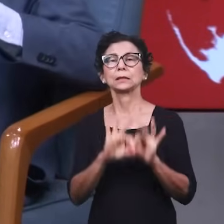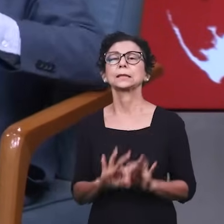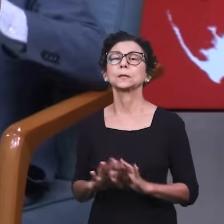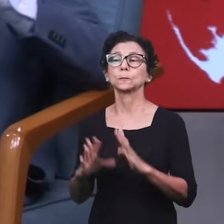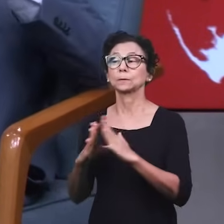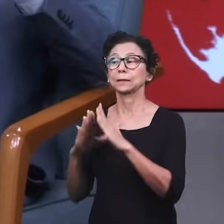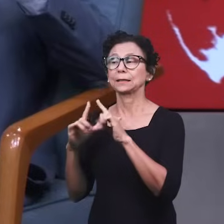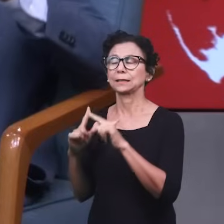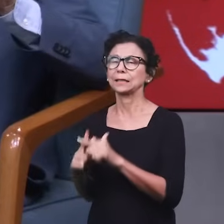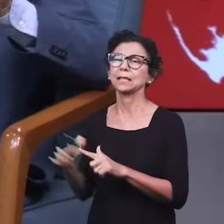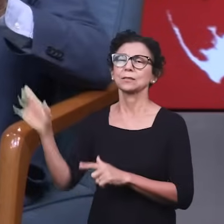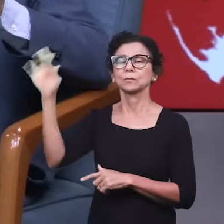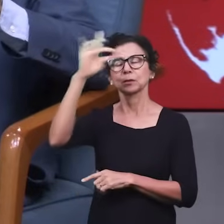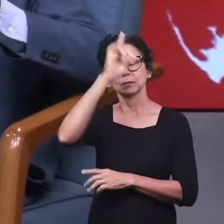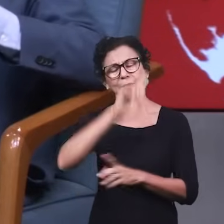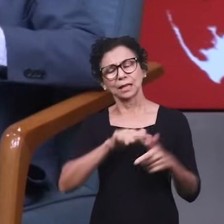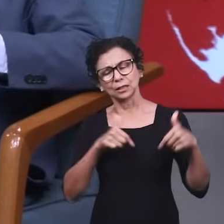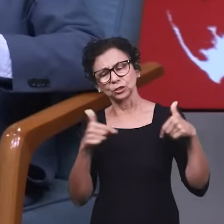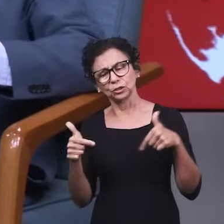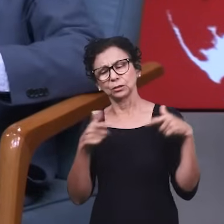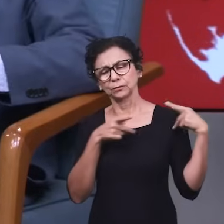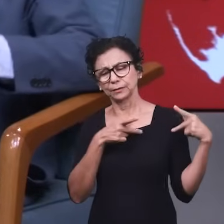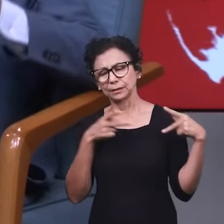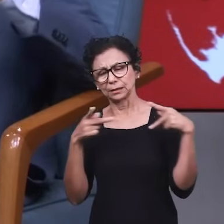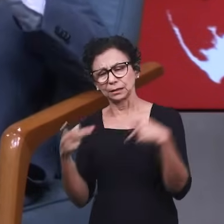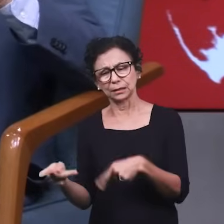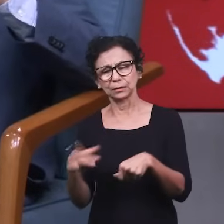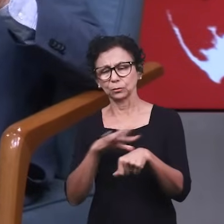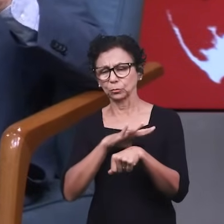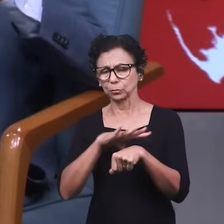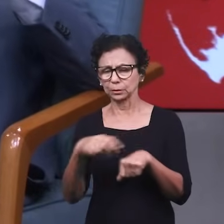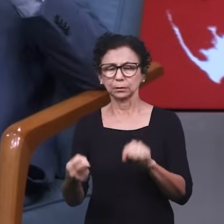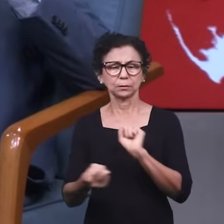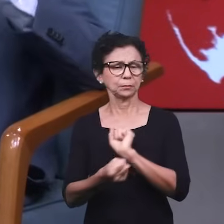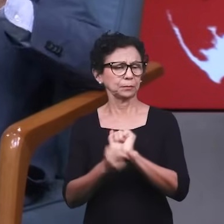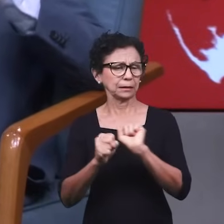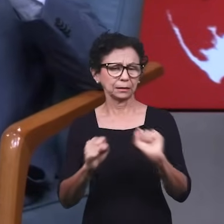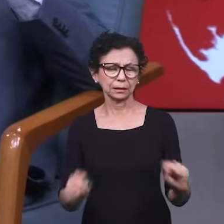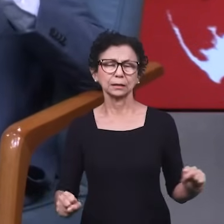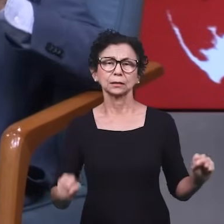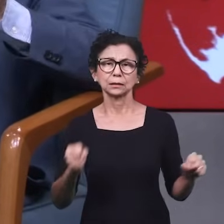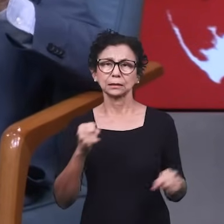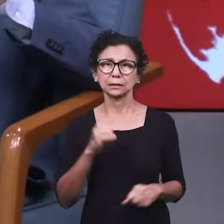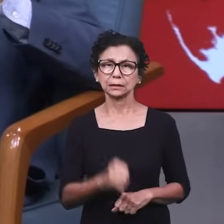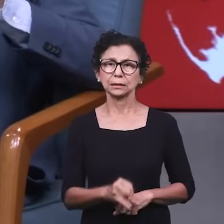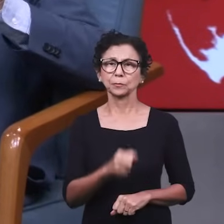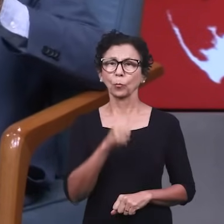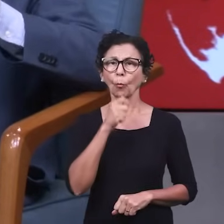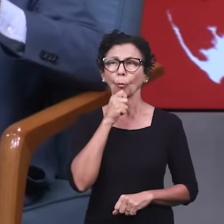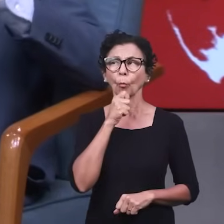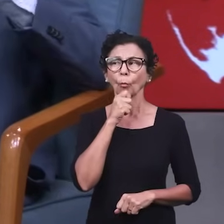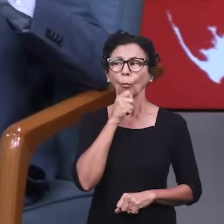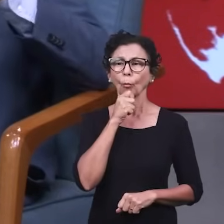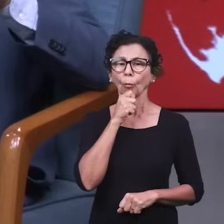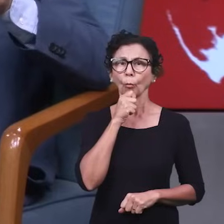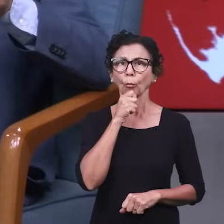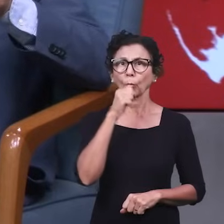com o corpo. O Espírito Santo está operando. E se nesse culto não há manifestação de dom